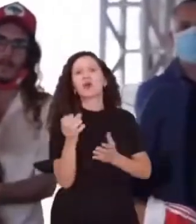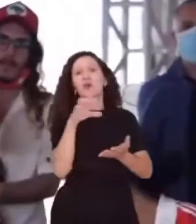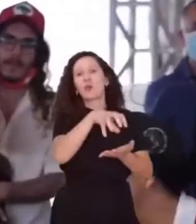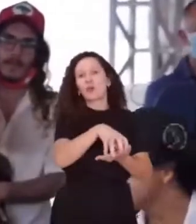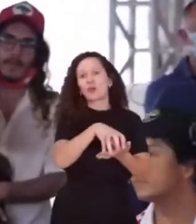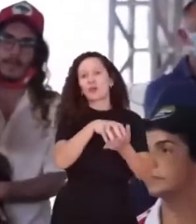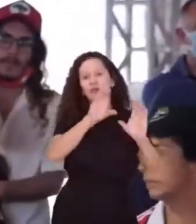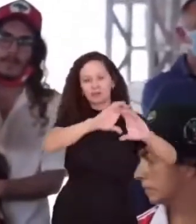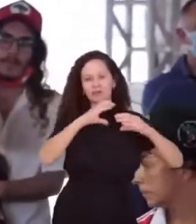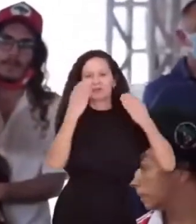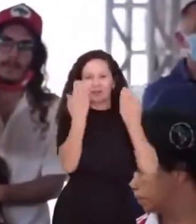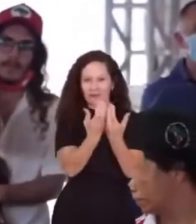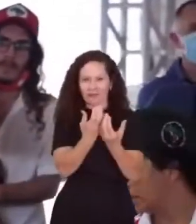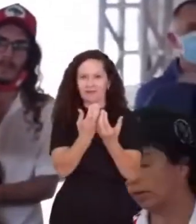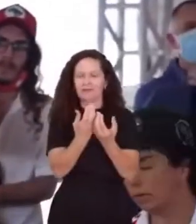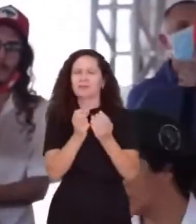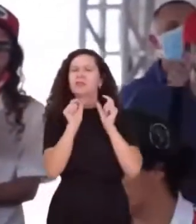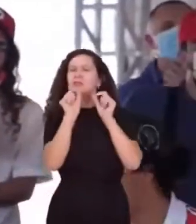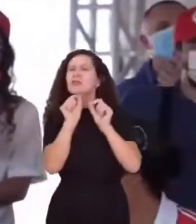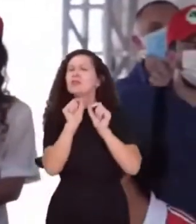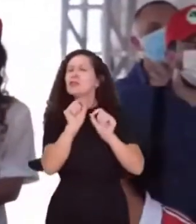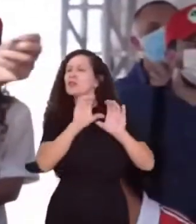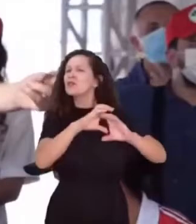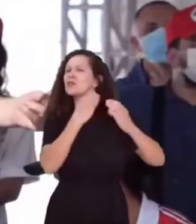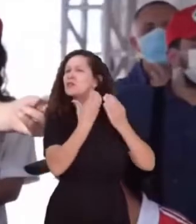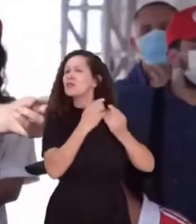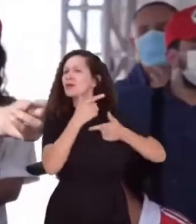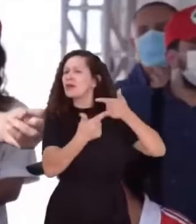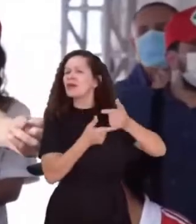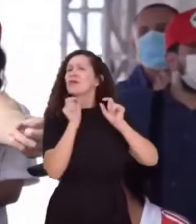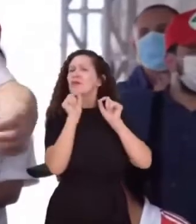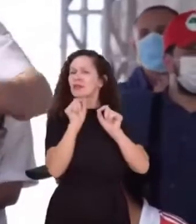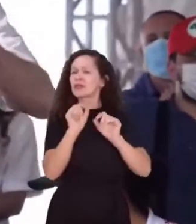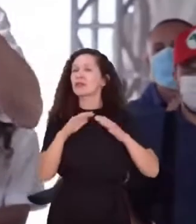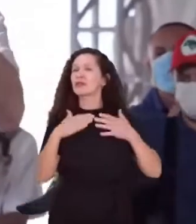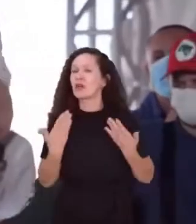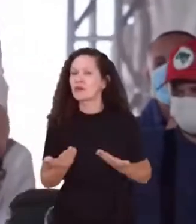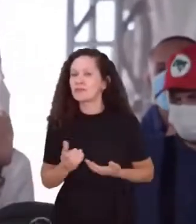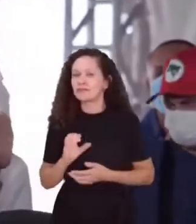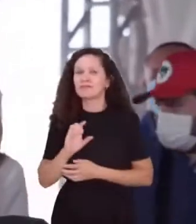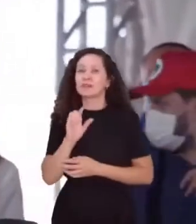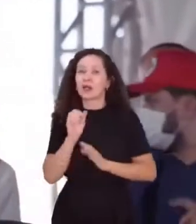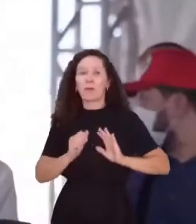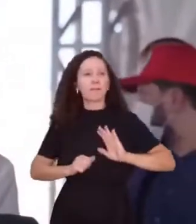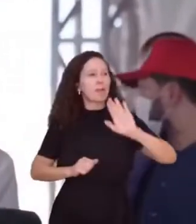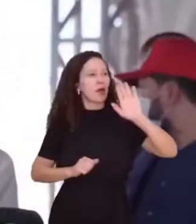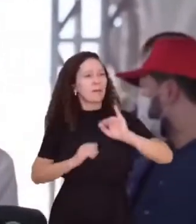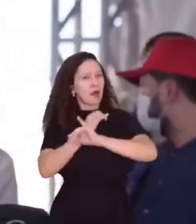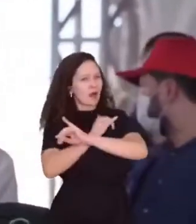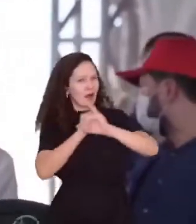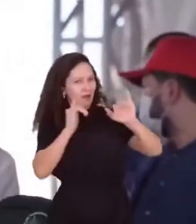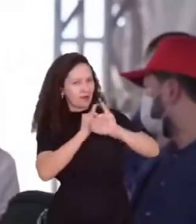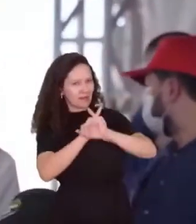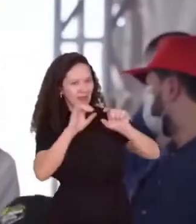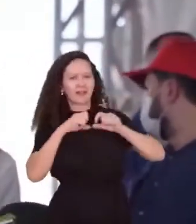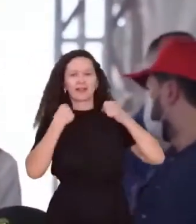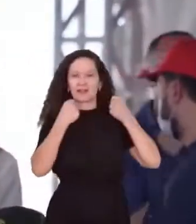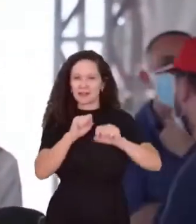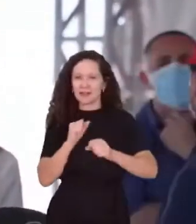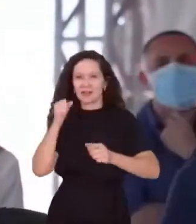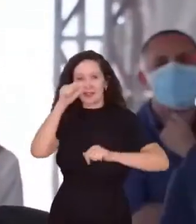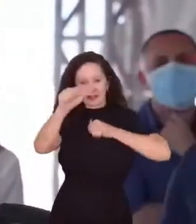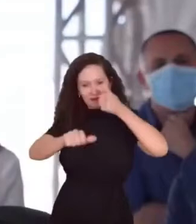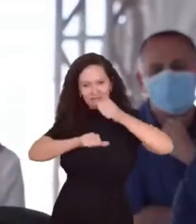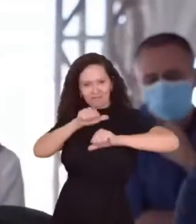o que esse comitê vai fazer? Claro, propaganda da necessidade da mudança com Lula